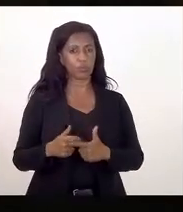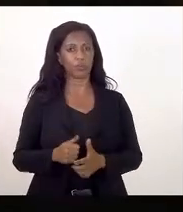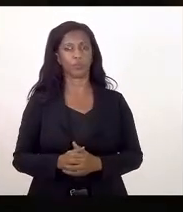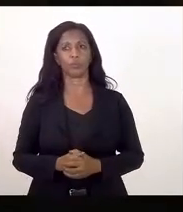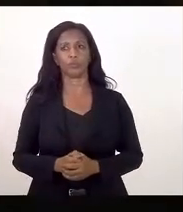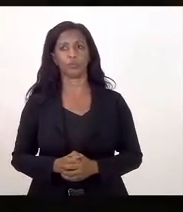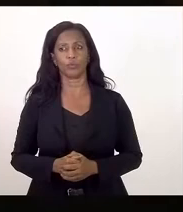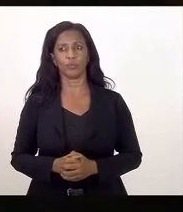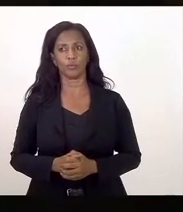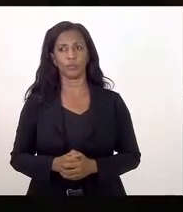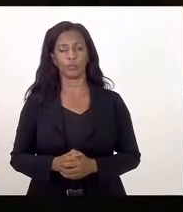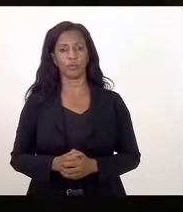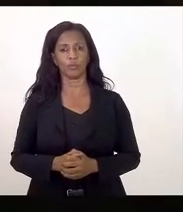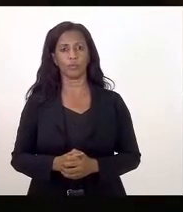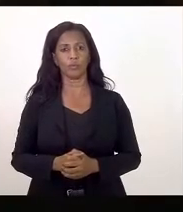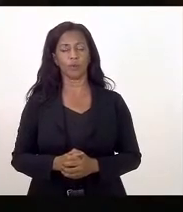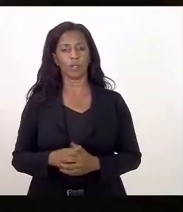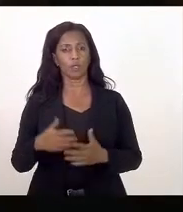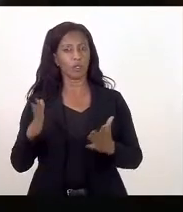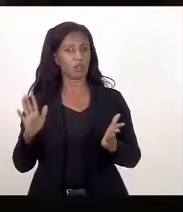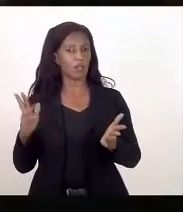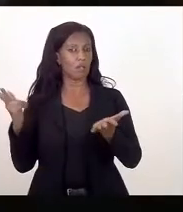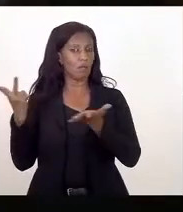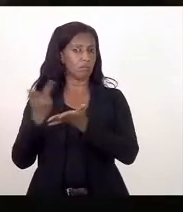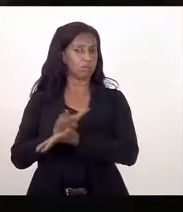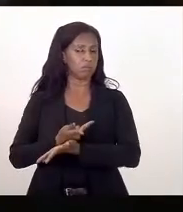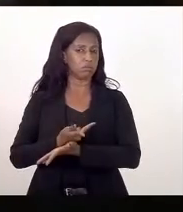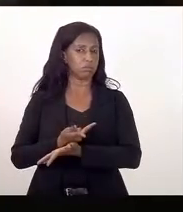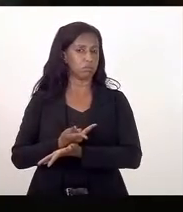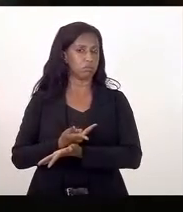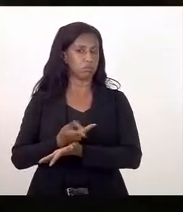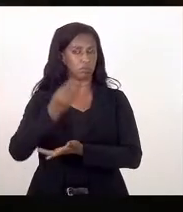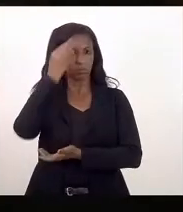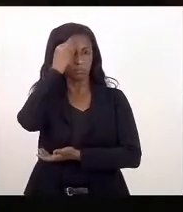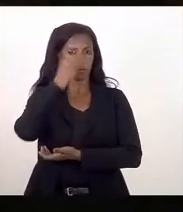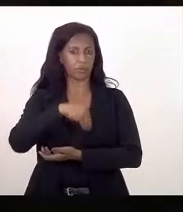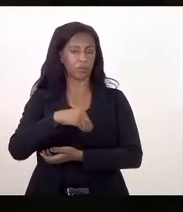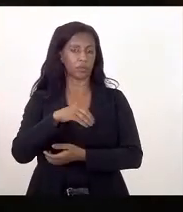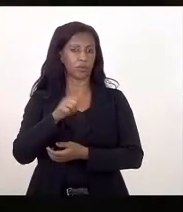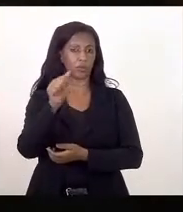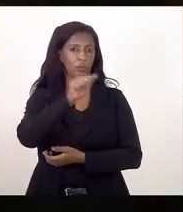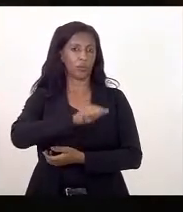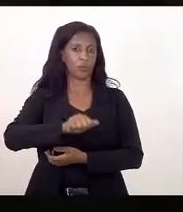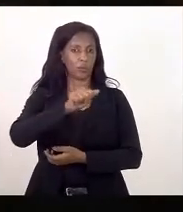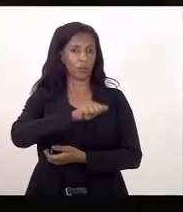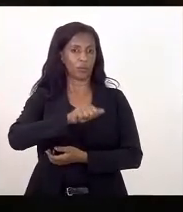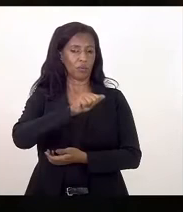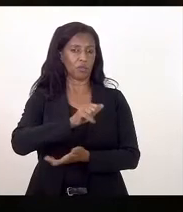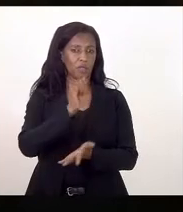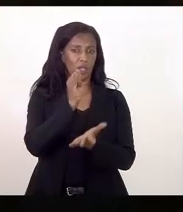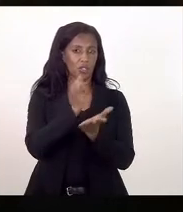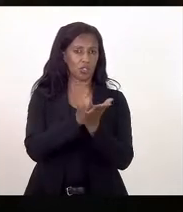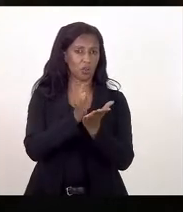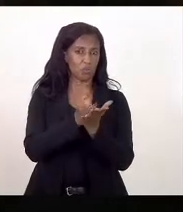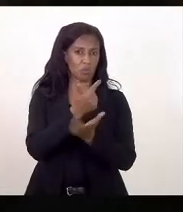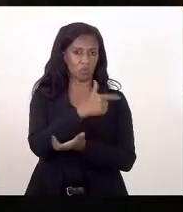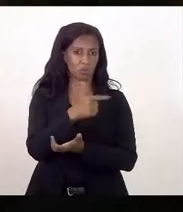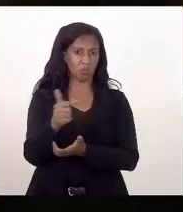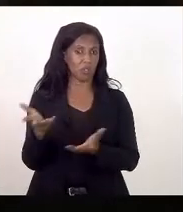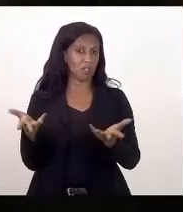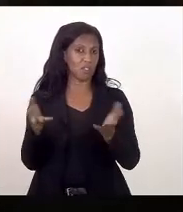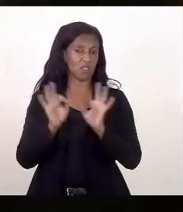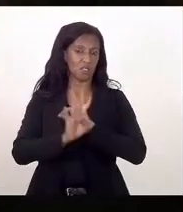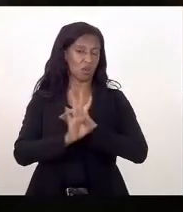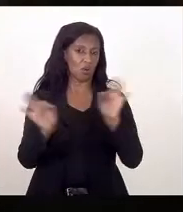que seria um nirvana de existir uma sociedade sem imposto, seria ótimo,